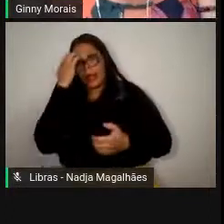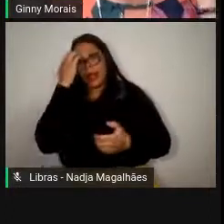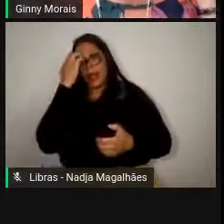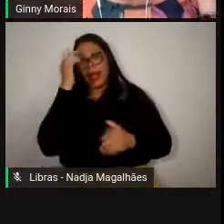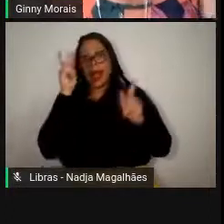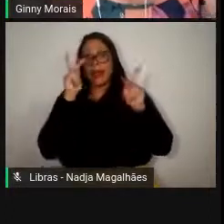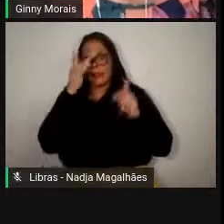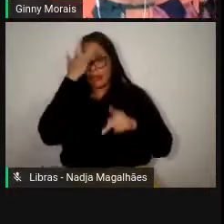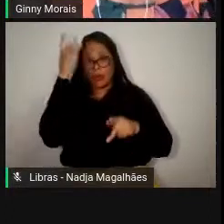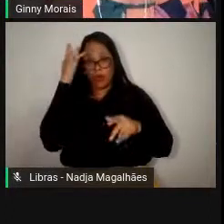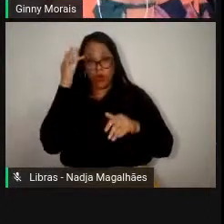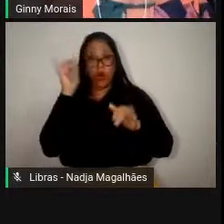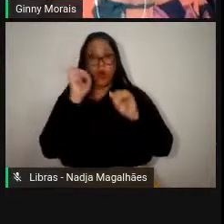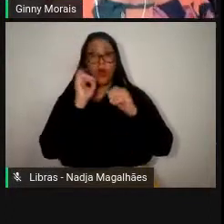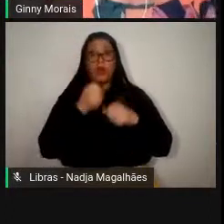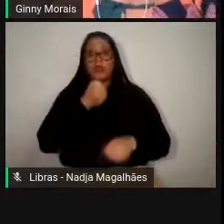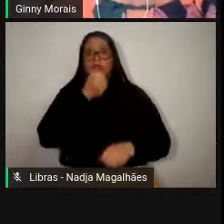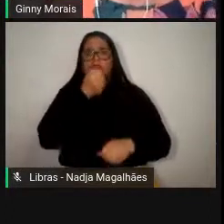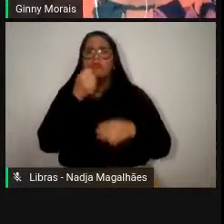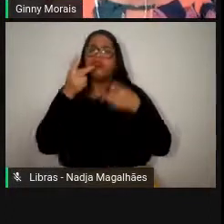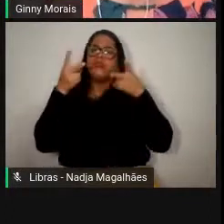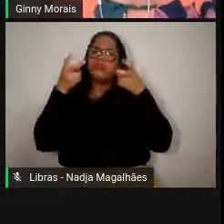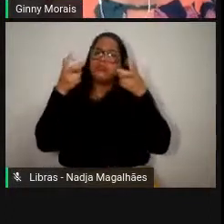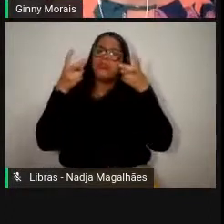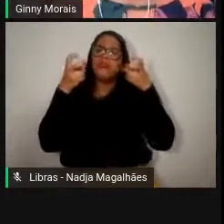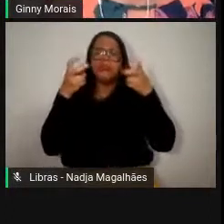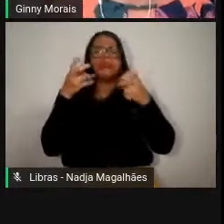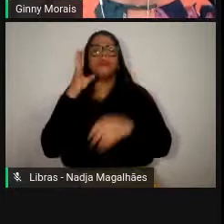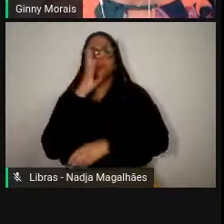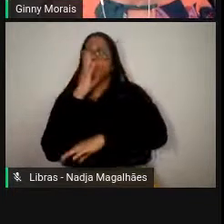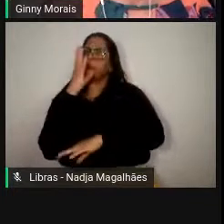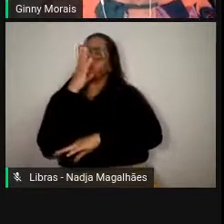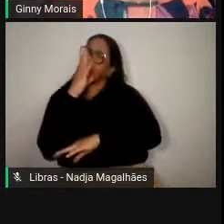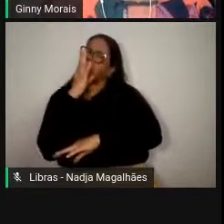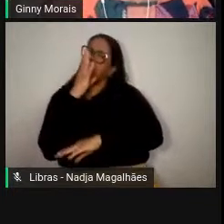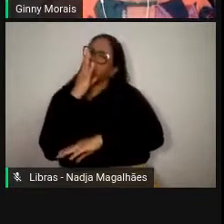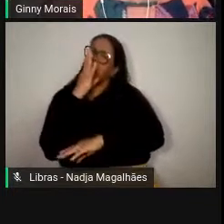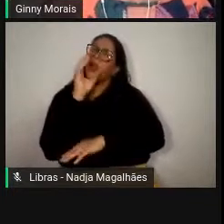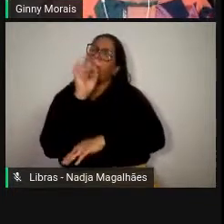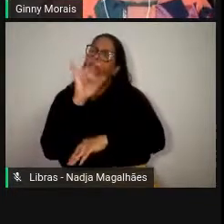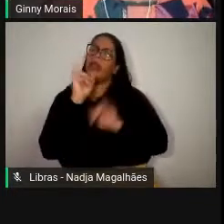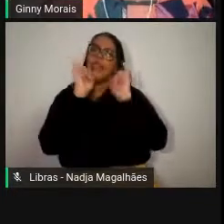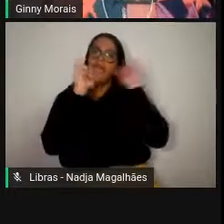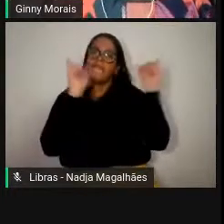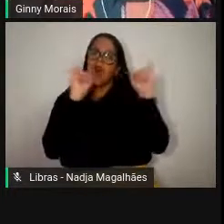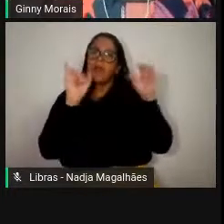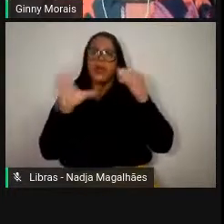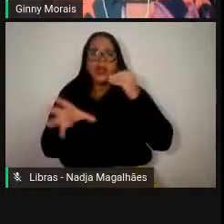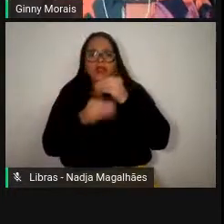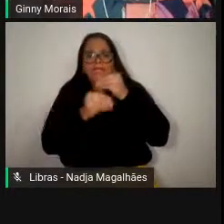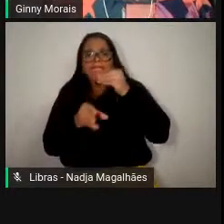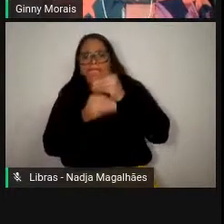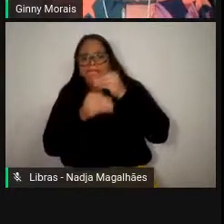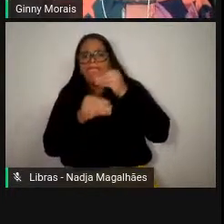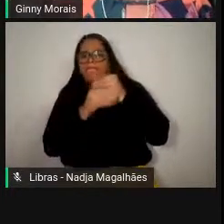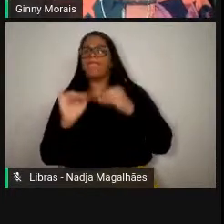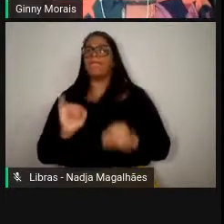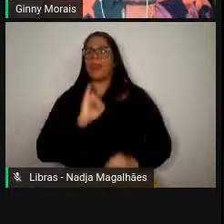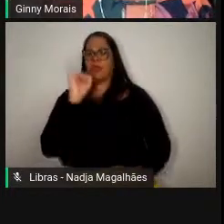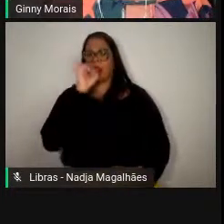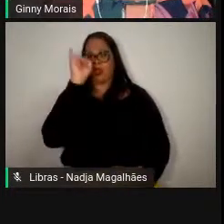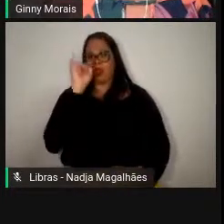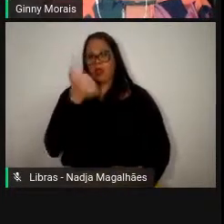pessoas a ouvirem o discurso parlamentar, elas apenas são acrescentadas, né, no vídeo.